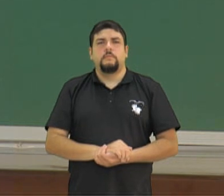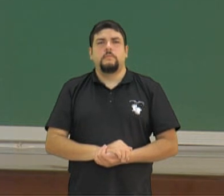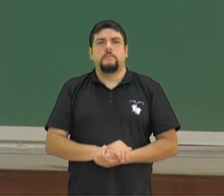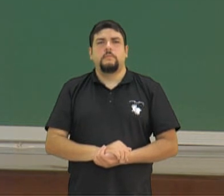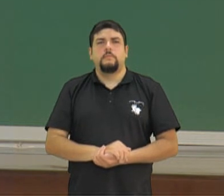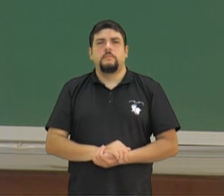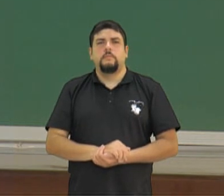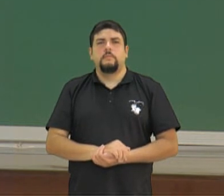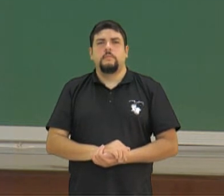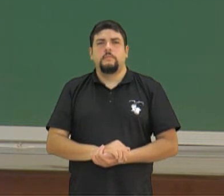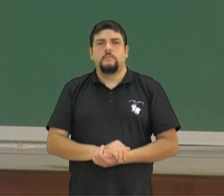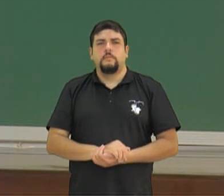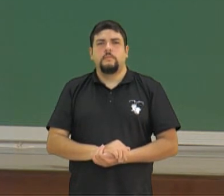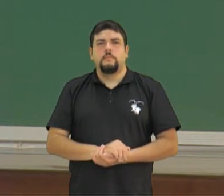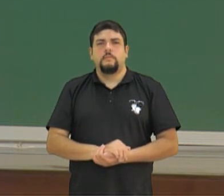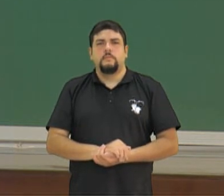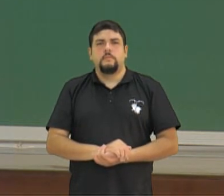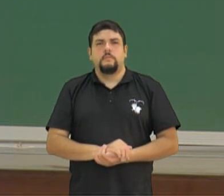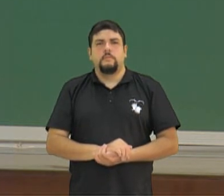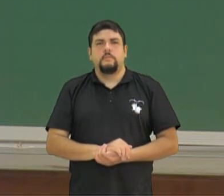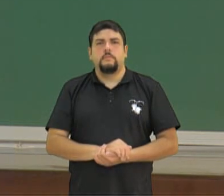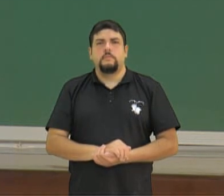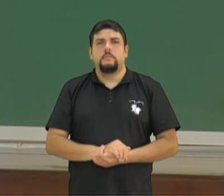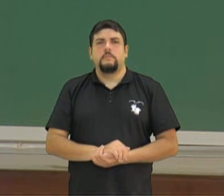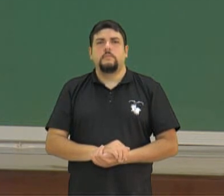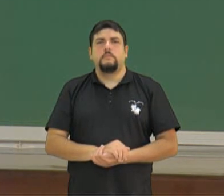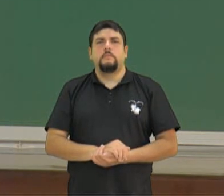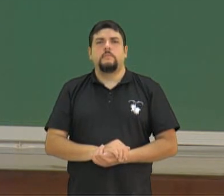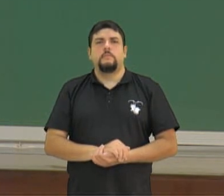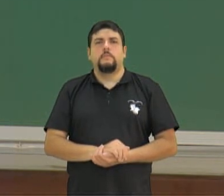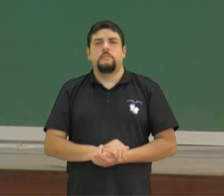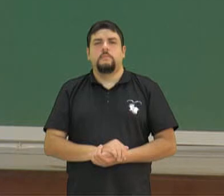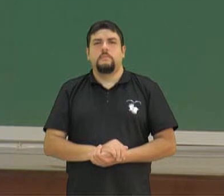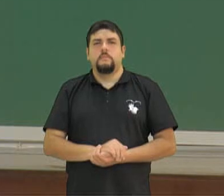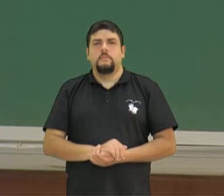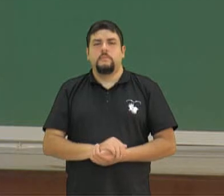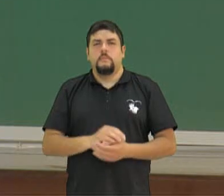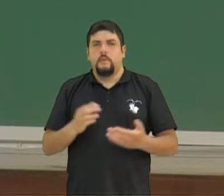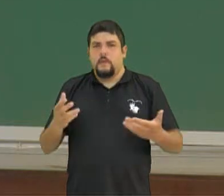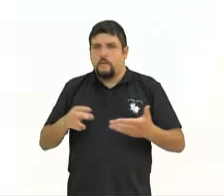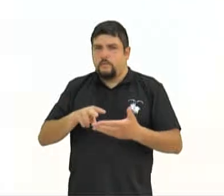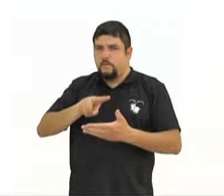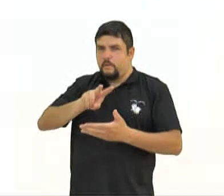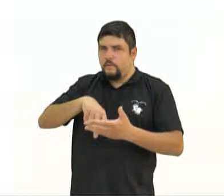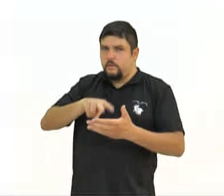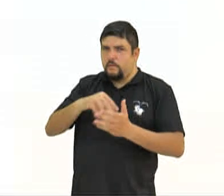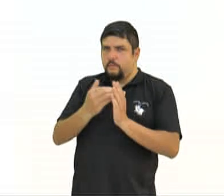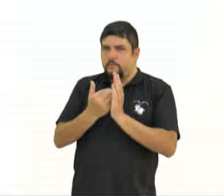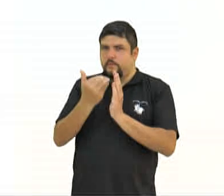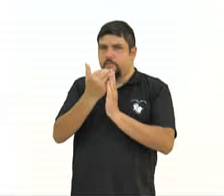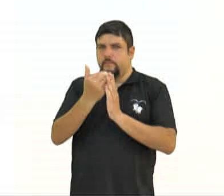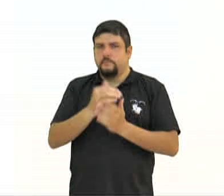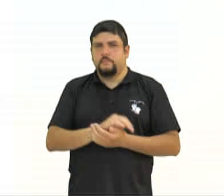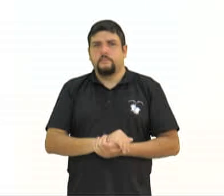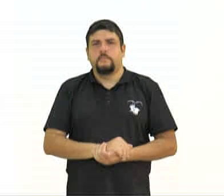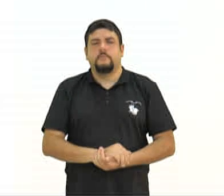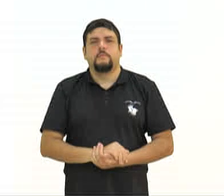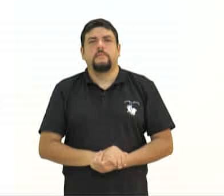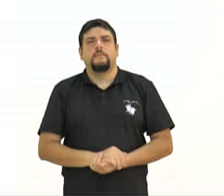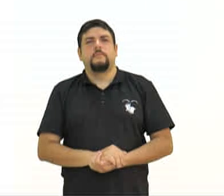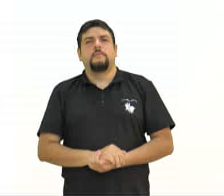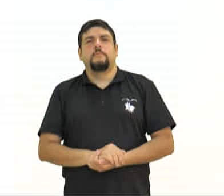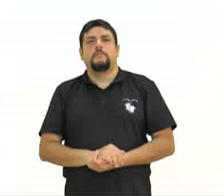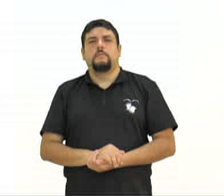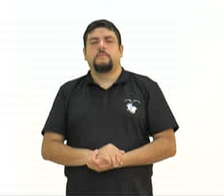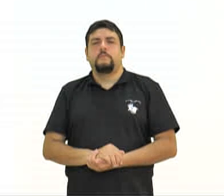mujer practica la natación. ¿Bien? Vamos a leer un poquito más. El deporte y sus